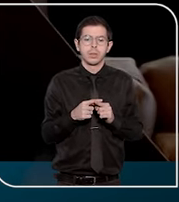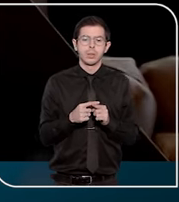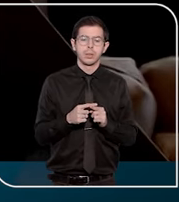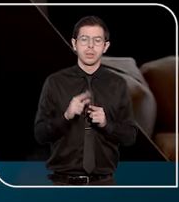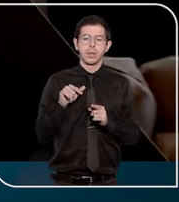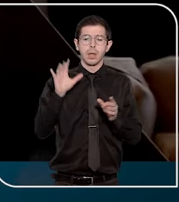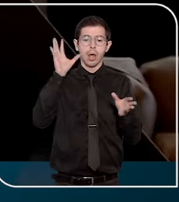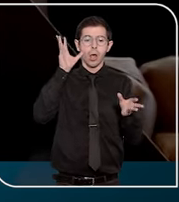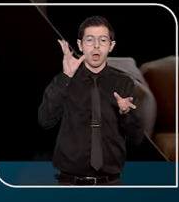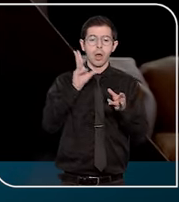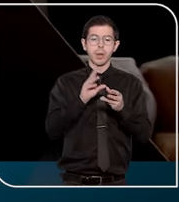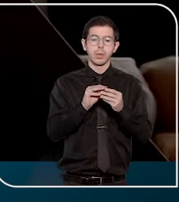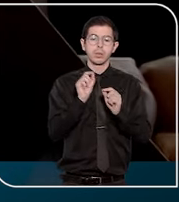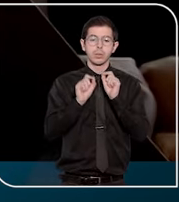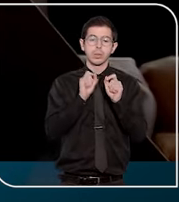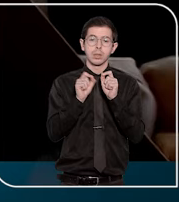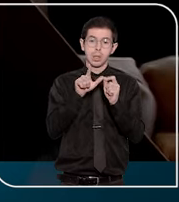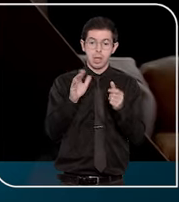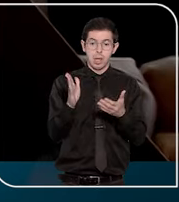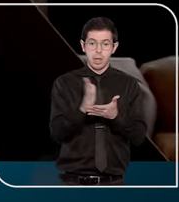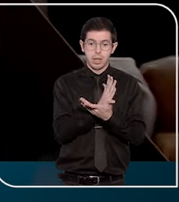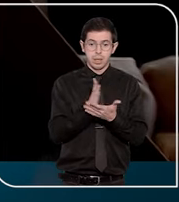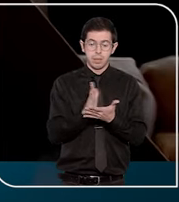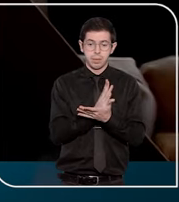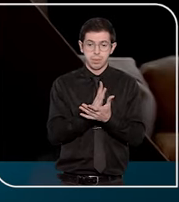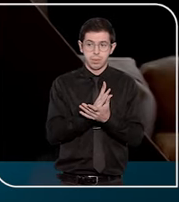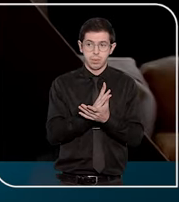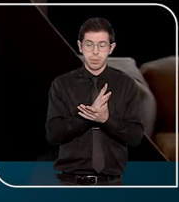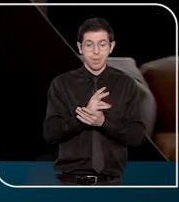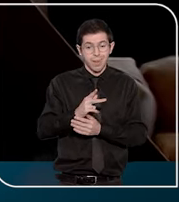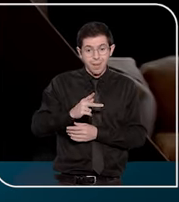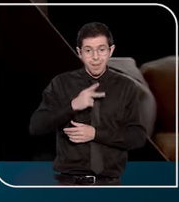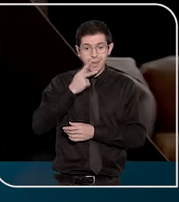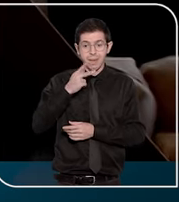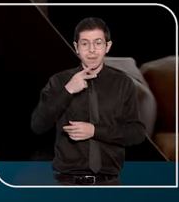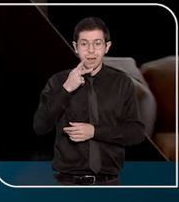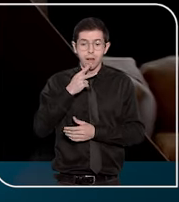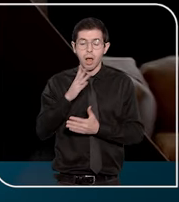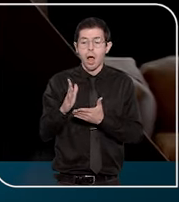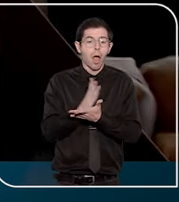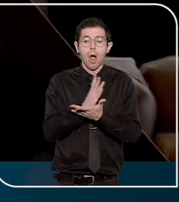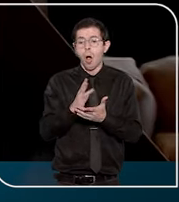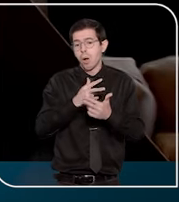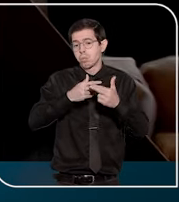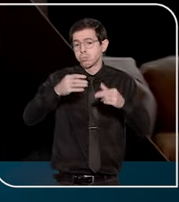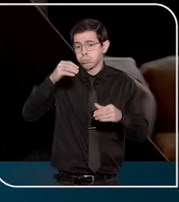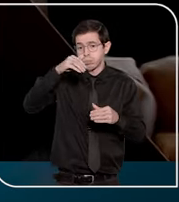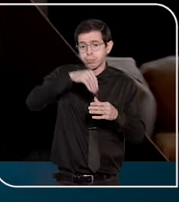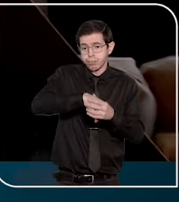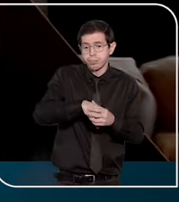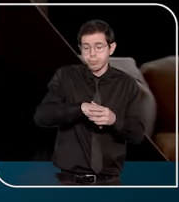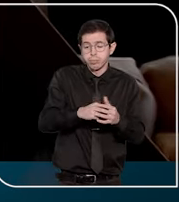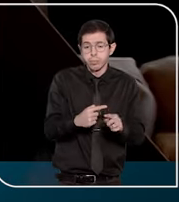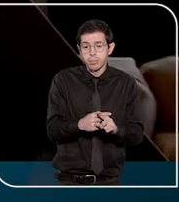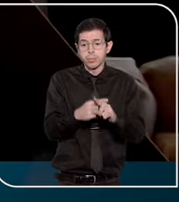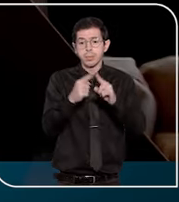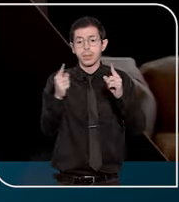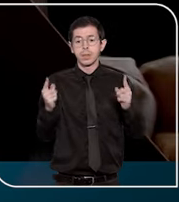é compreensível que as partes invoquem determinadas alegações, mas